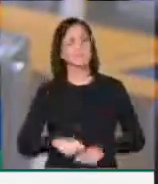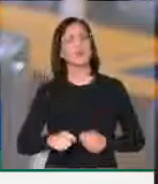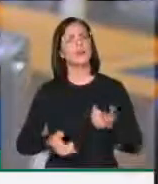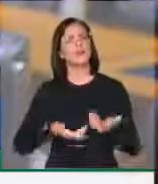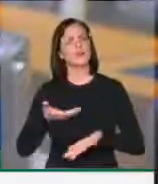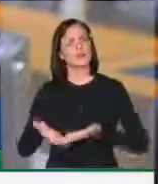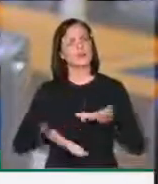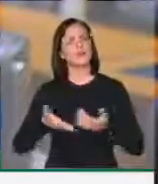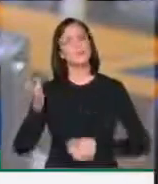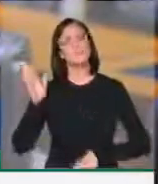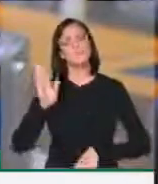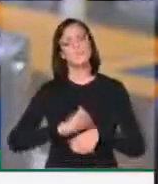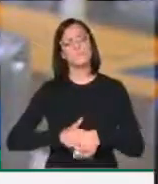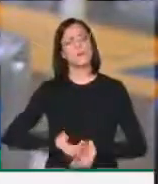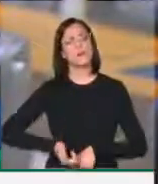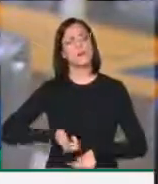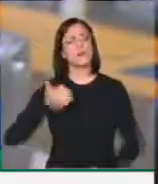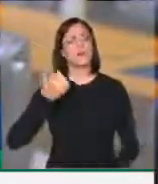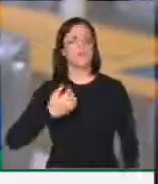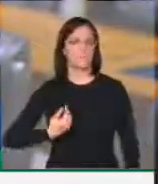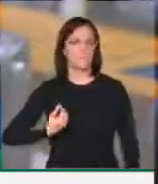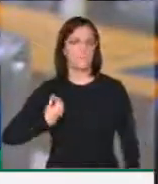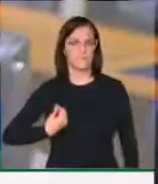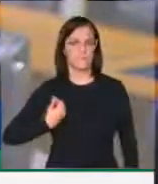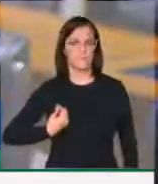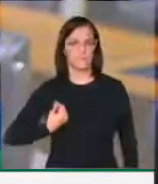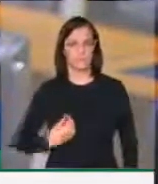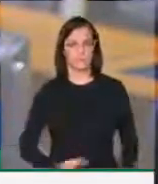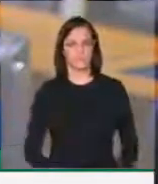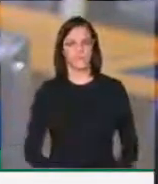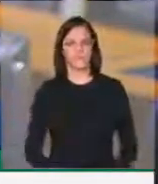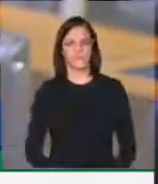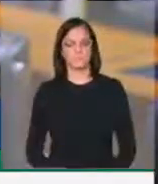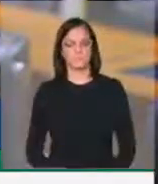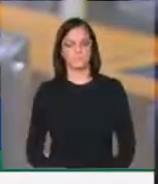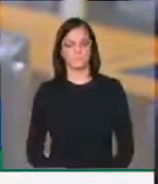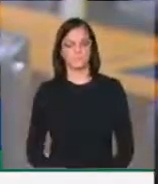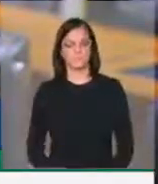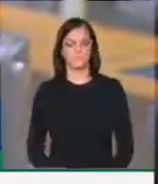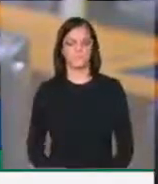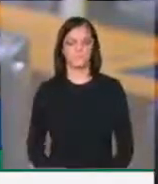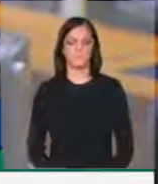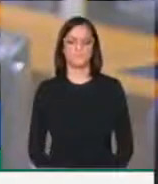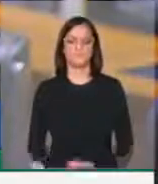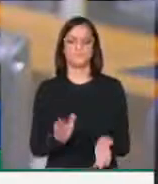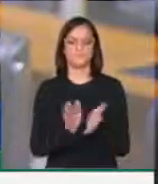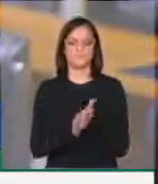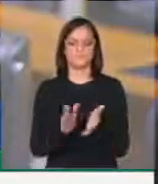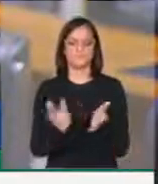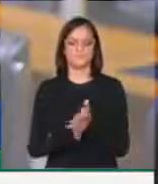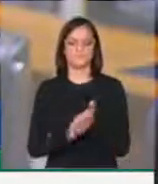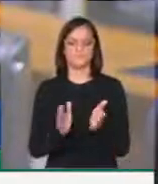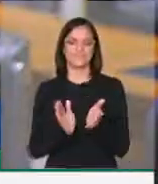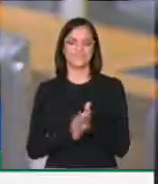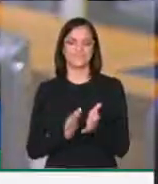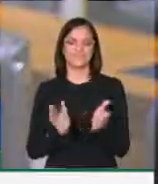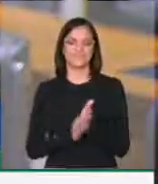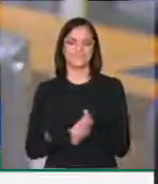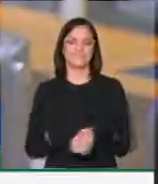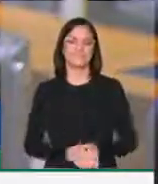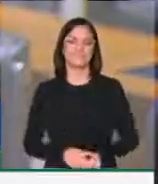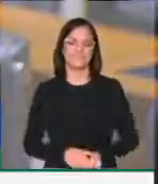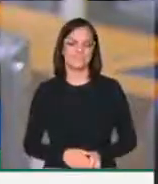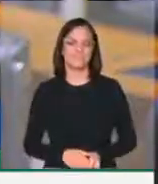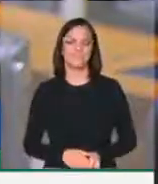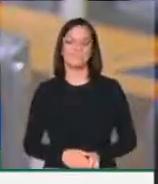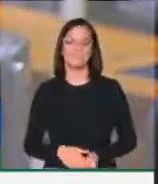e melhora muito a qualidade de vida dessas mulheres. Então, parabéns, e isso que sirva para os municípios,